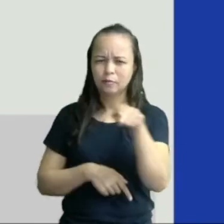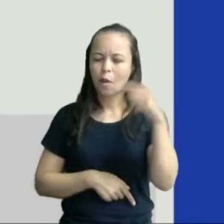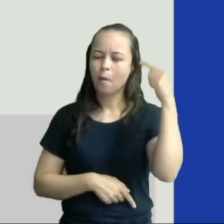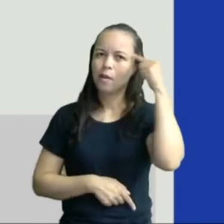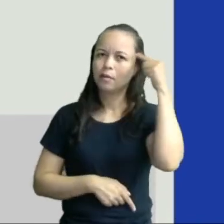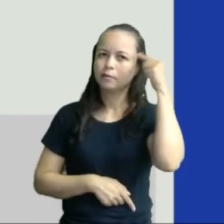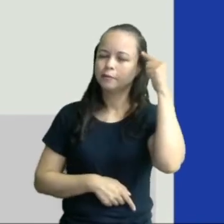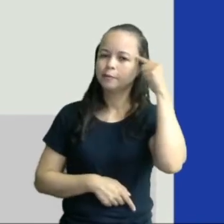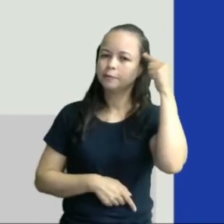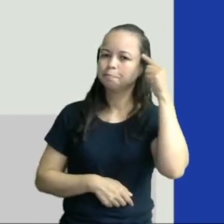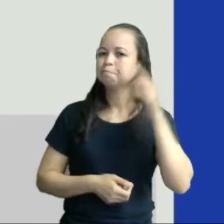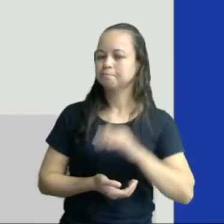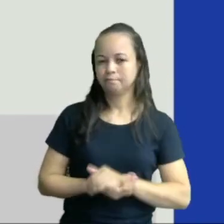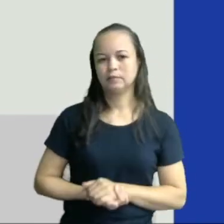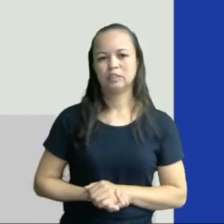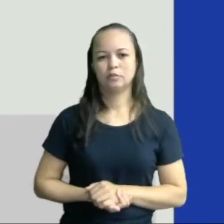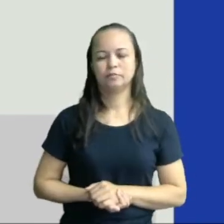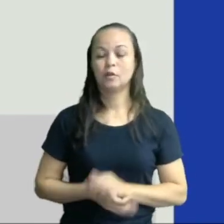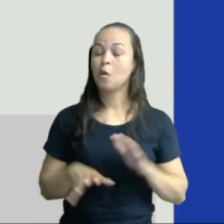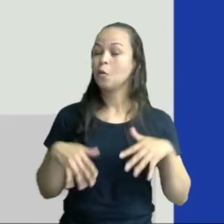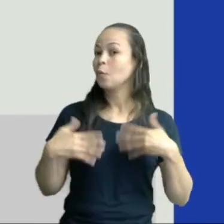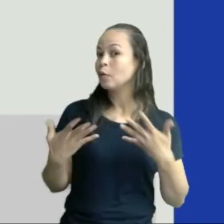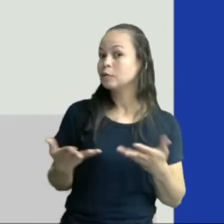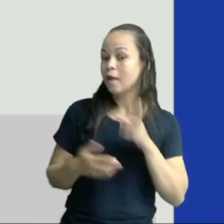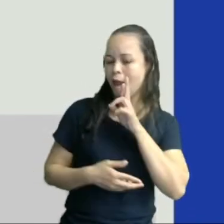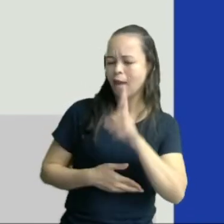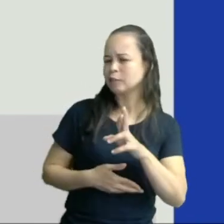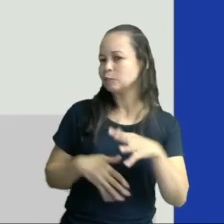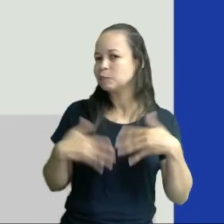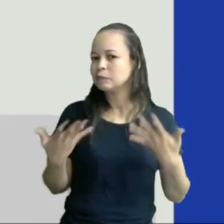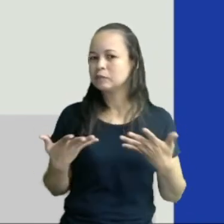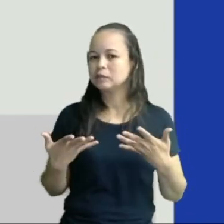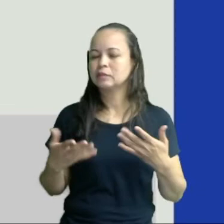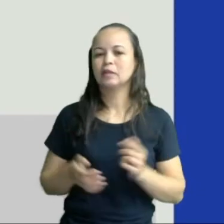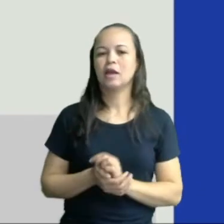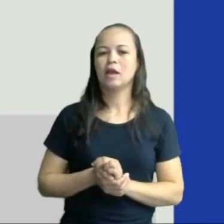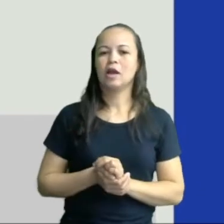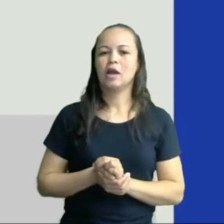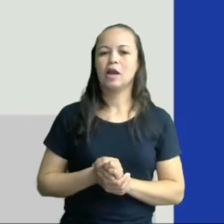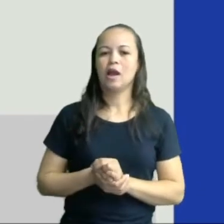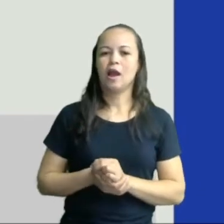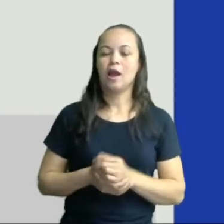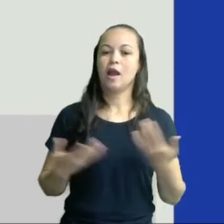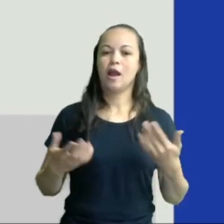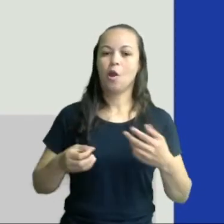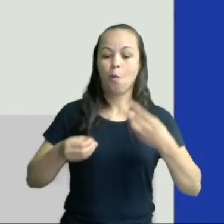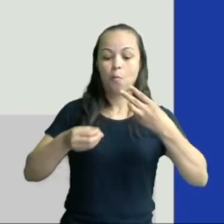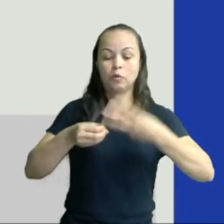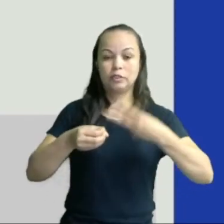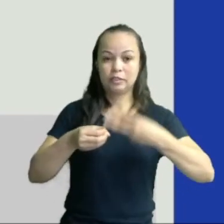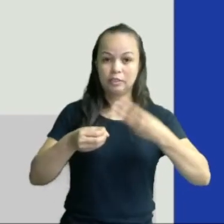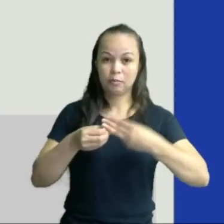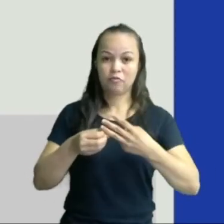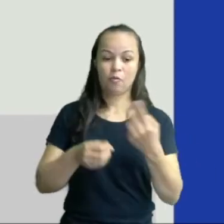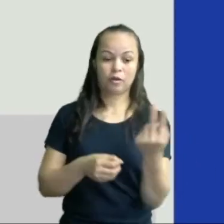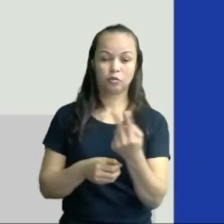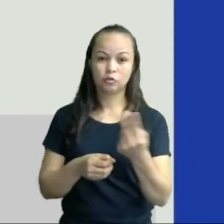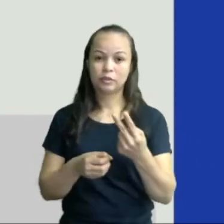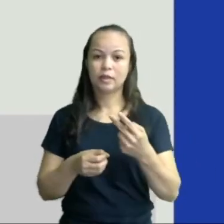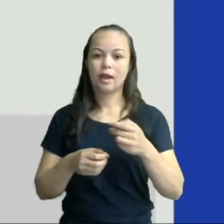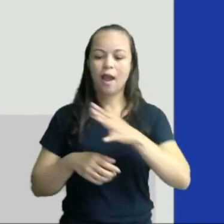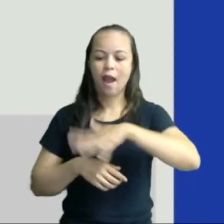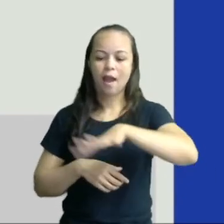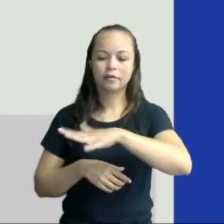aí. Qual será a resposta? O município é formado por duas áreas distintas. Quais são